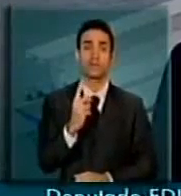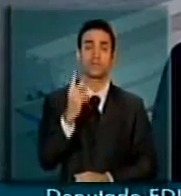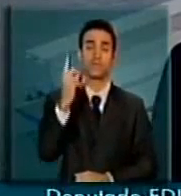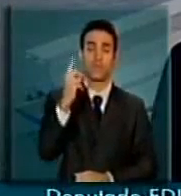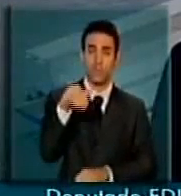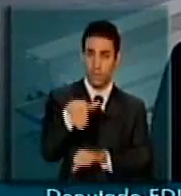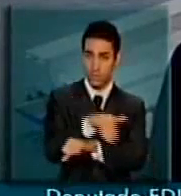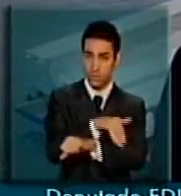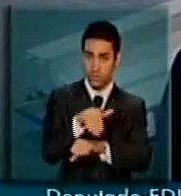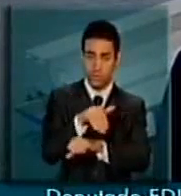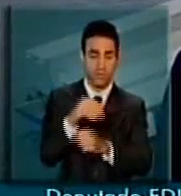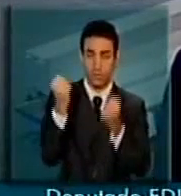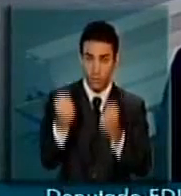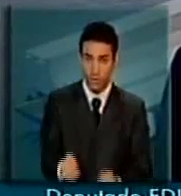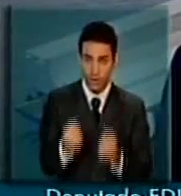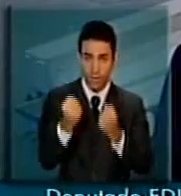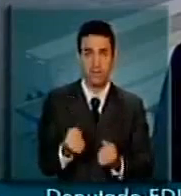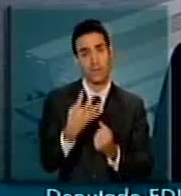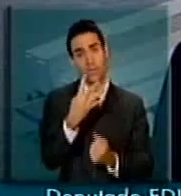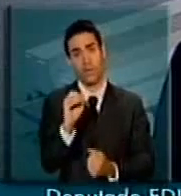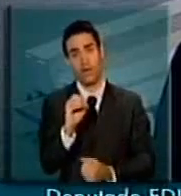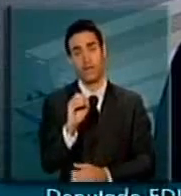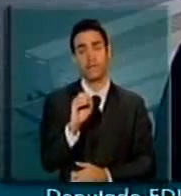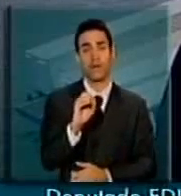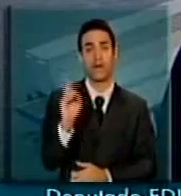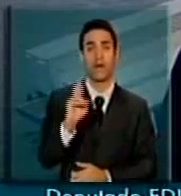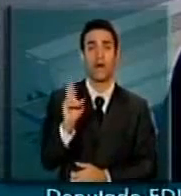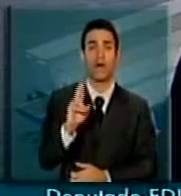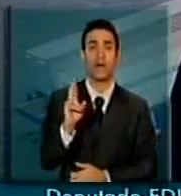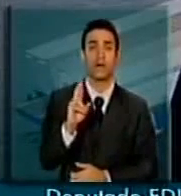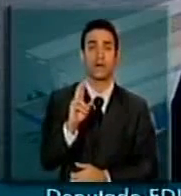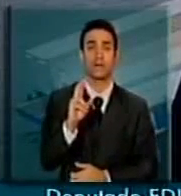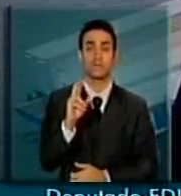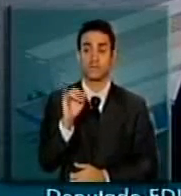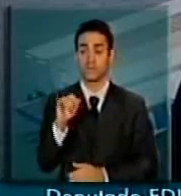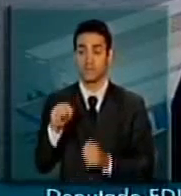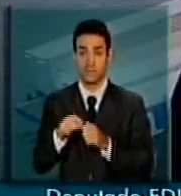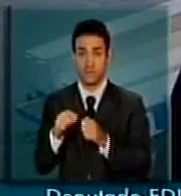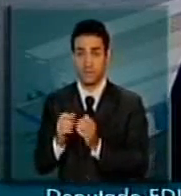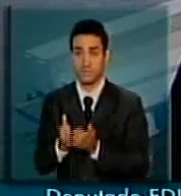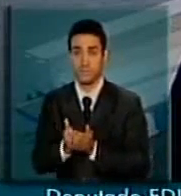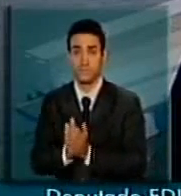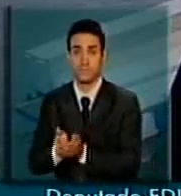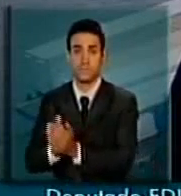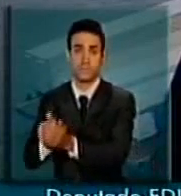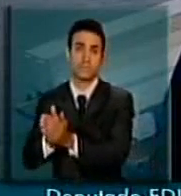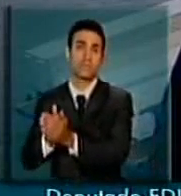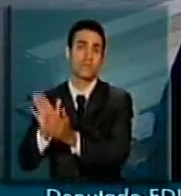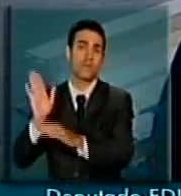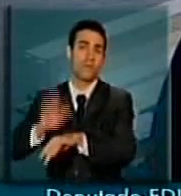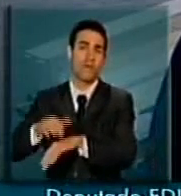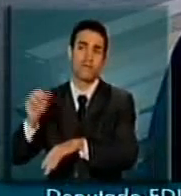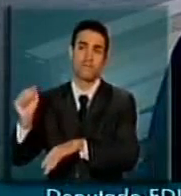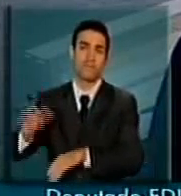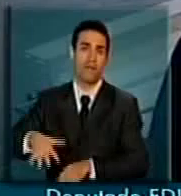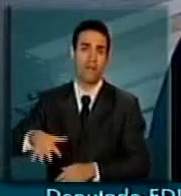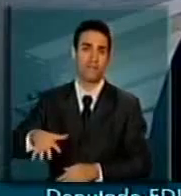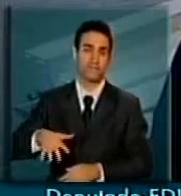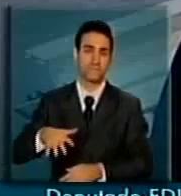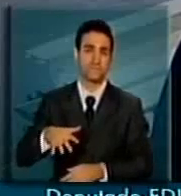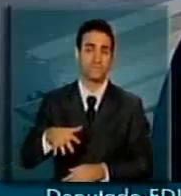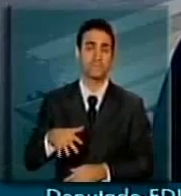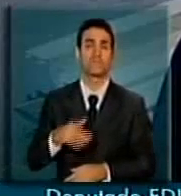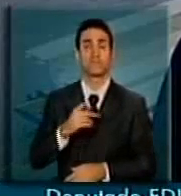R$ 40 por tonelada pelas vias navegáveis e hidrovias. Dissemos e